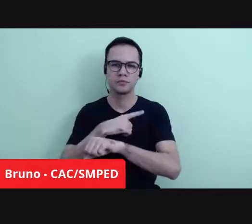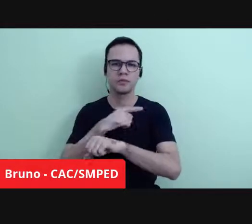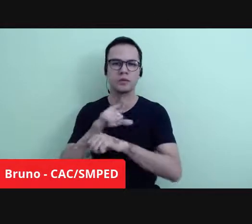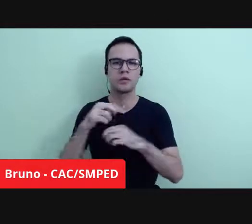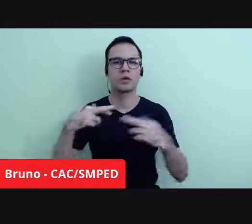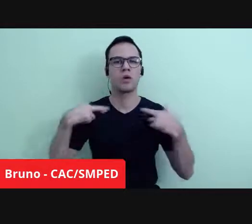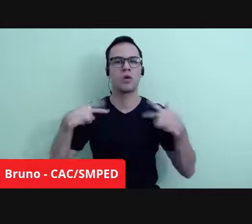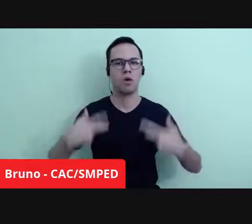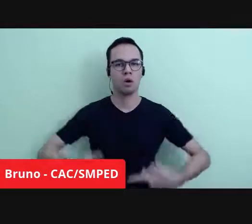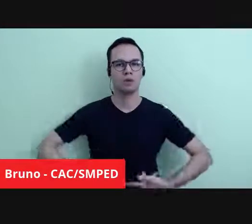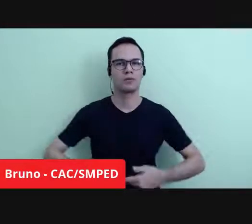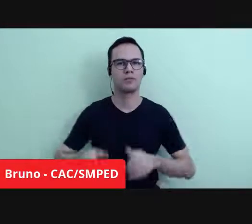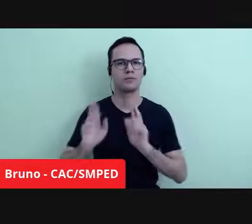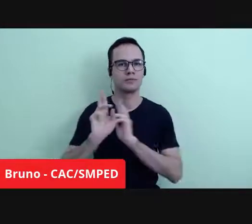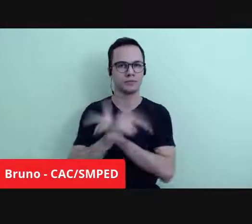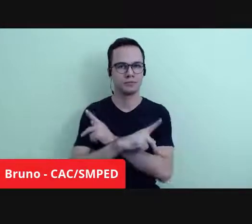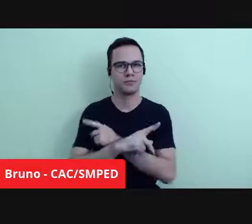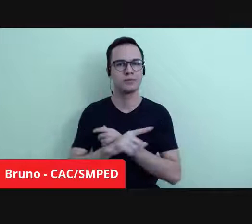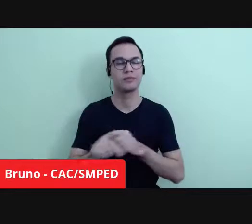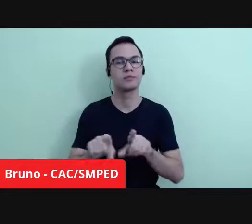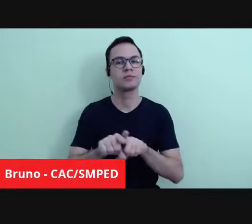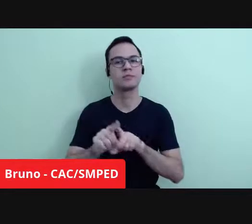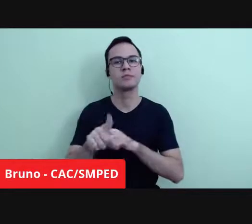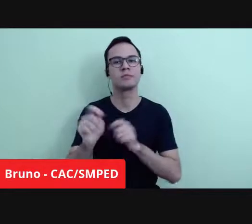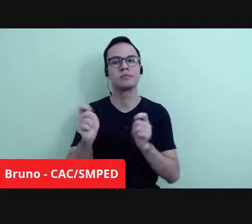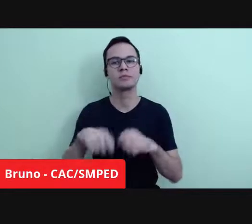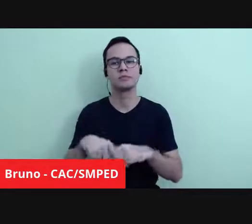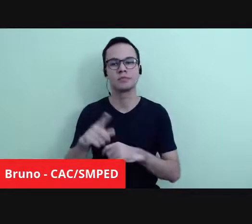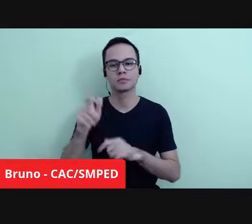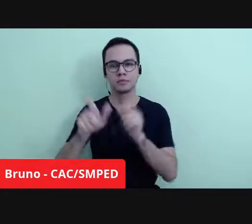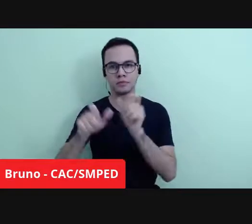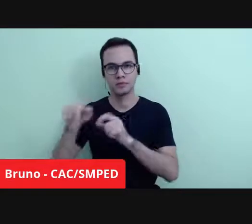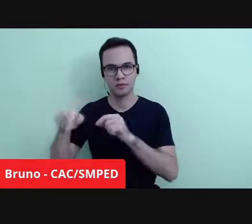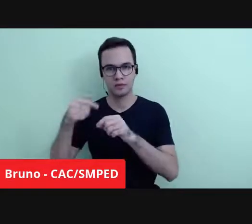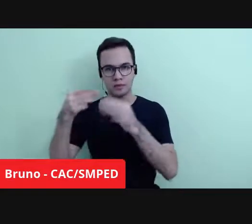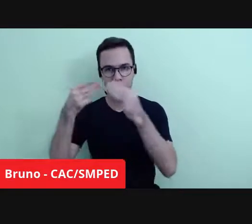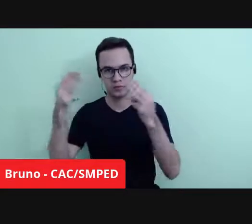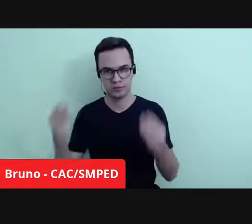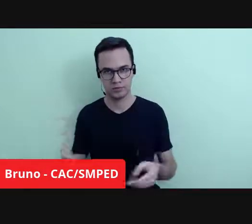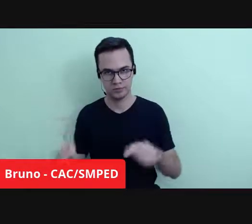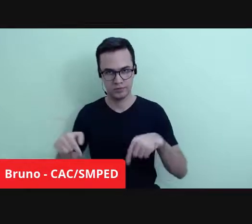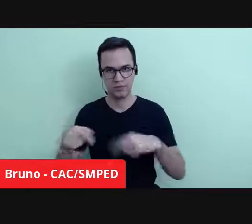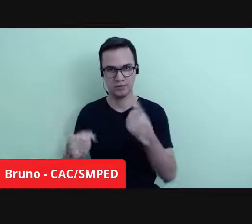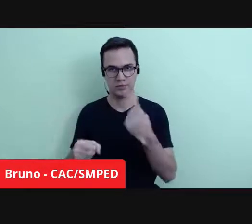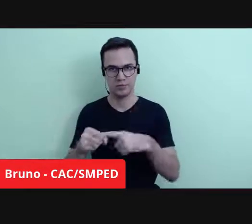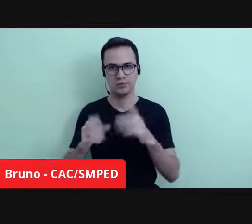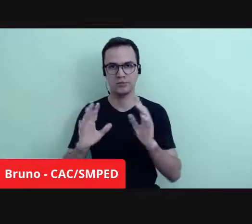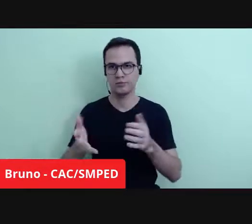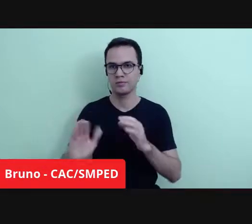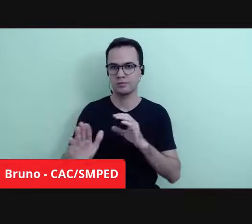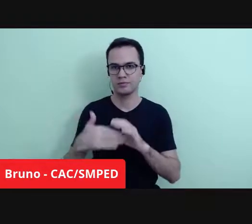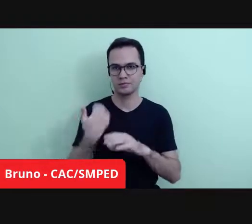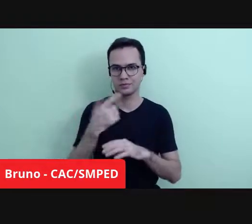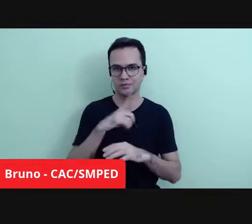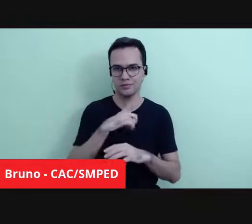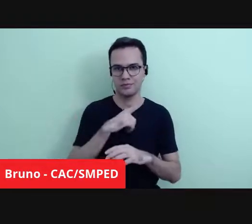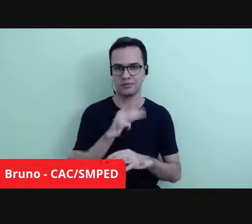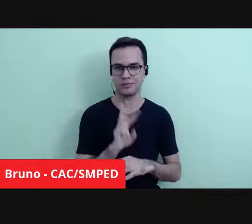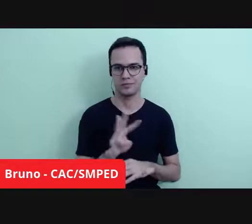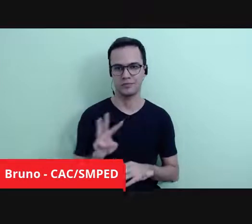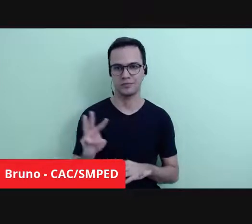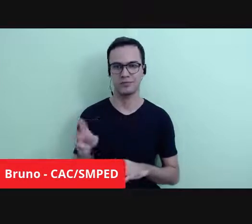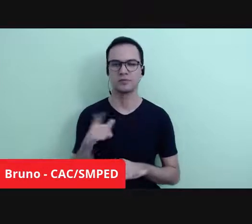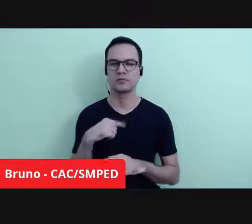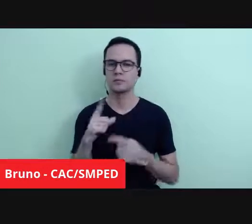divergentes, assim como ou mediações acessíveis, que o pessoal aqui do Museu da Cidade colou já aqui no chat um link, que são